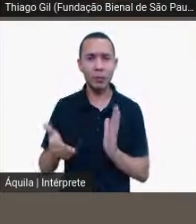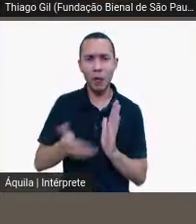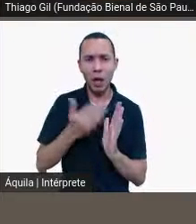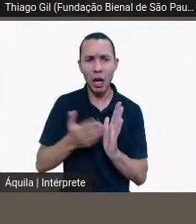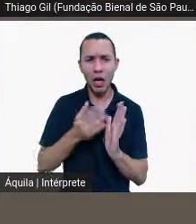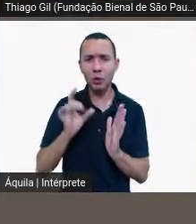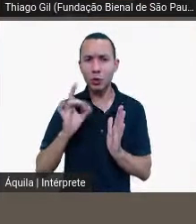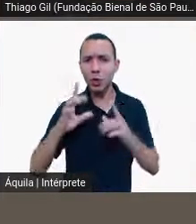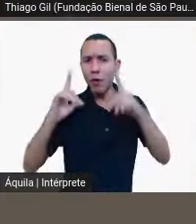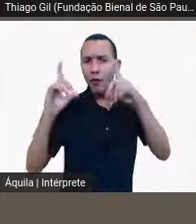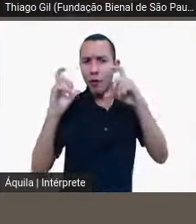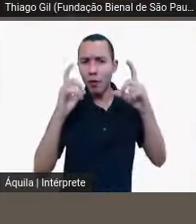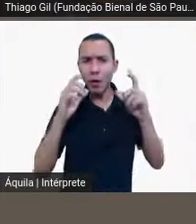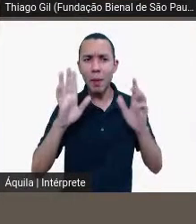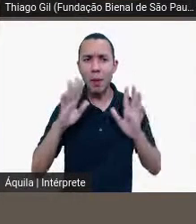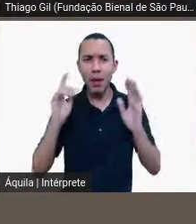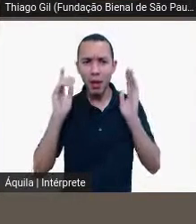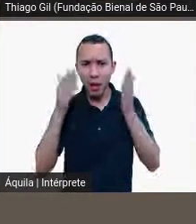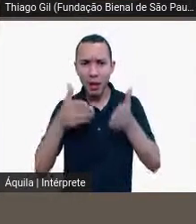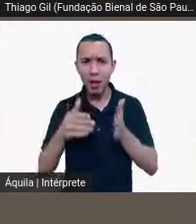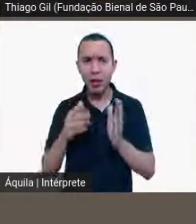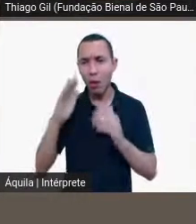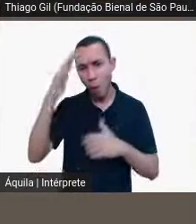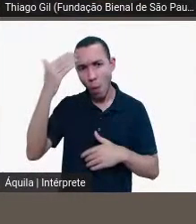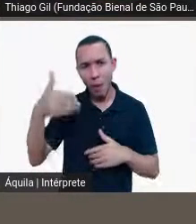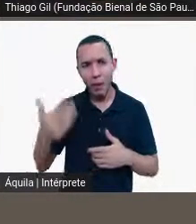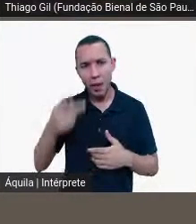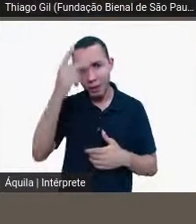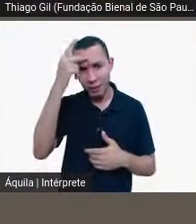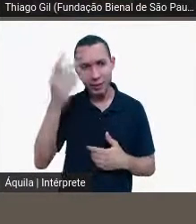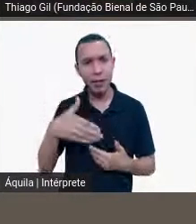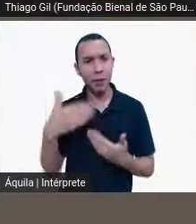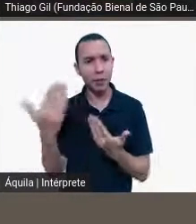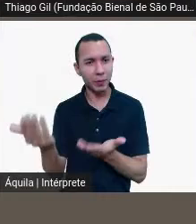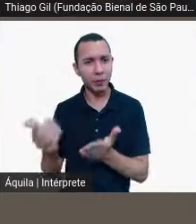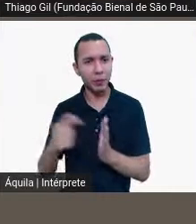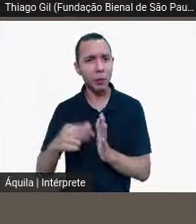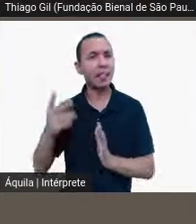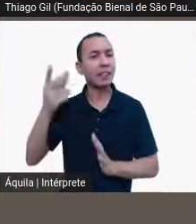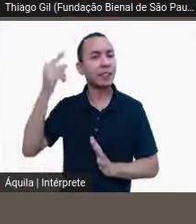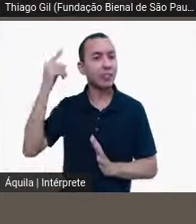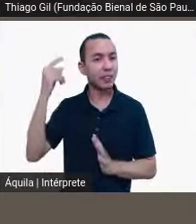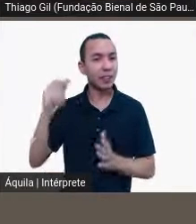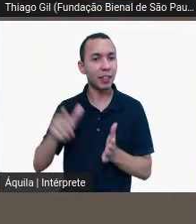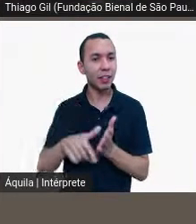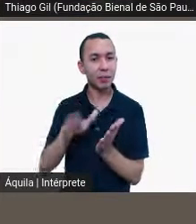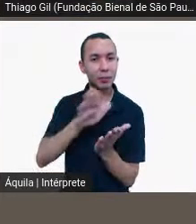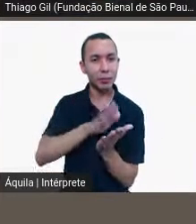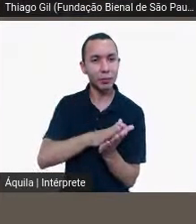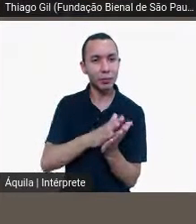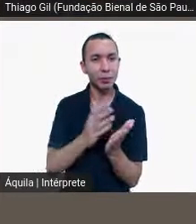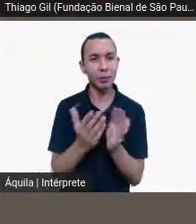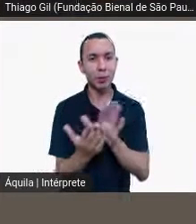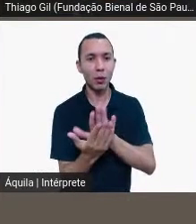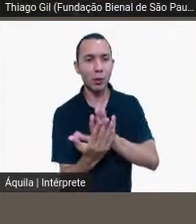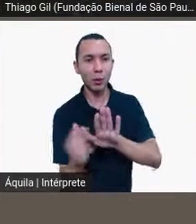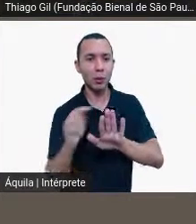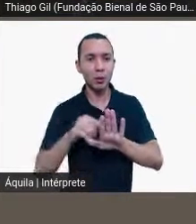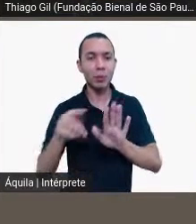de dedicatórias, que são os escritos que antigamente se fazia na superfície, na frente ou do verso das